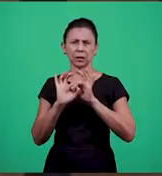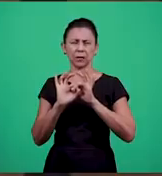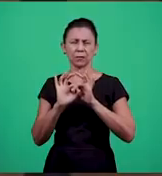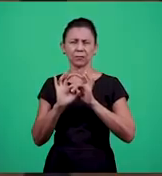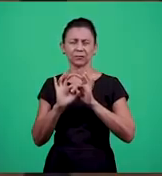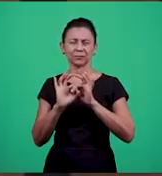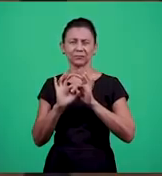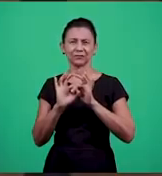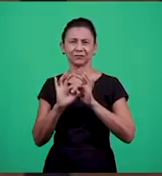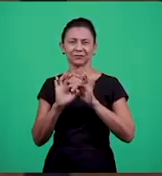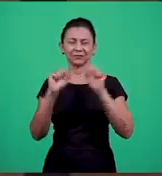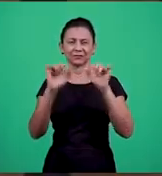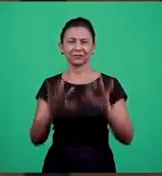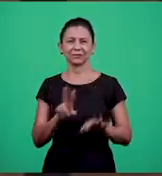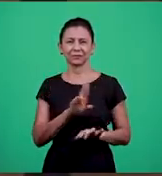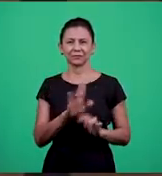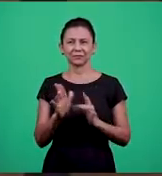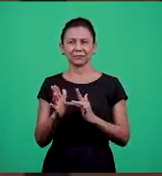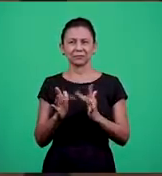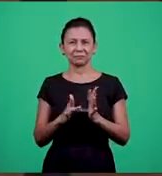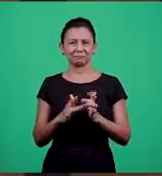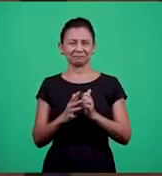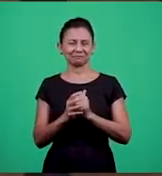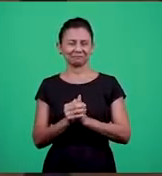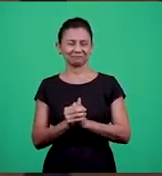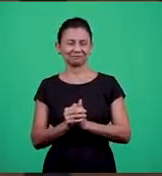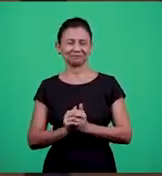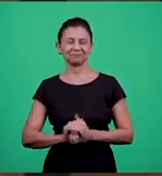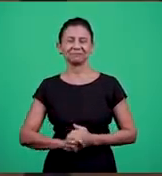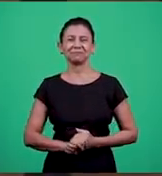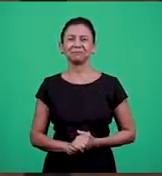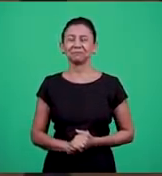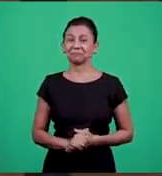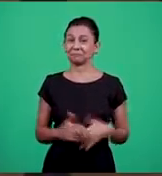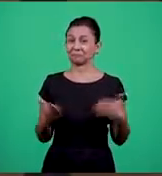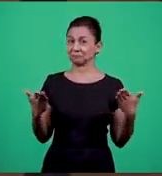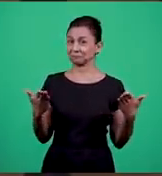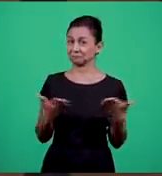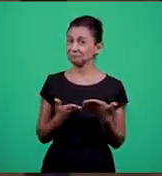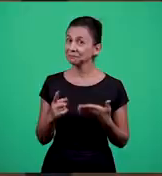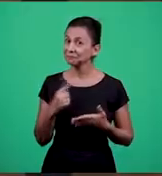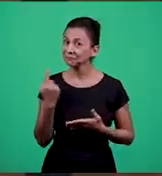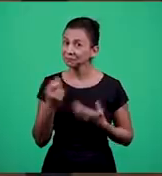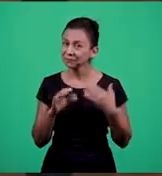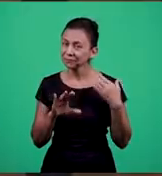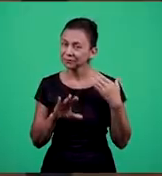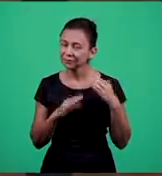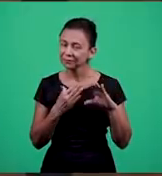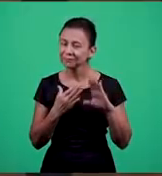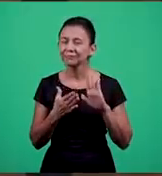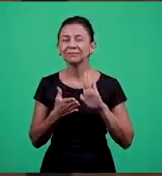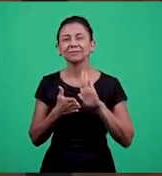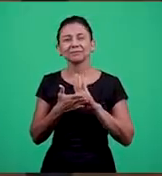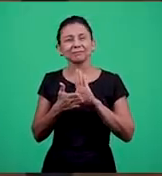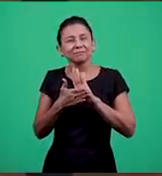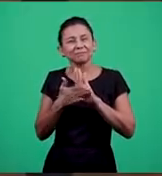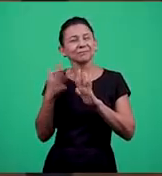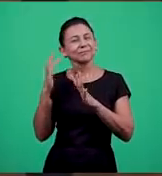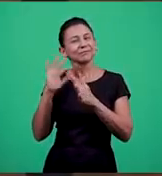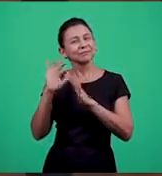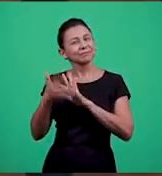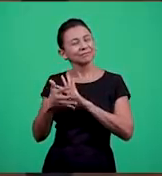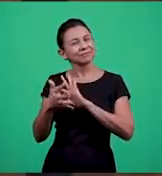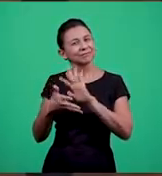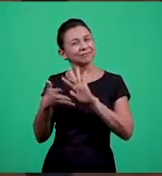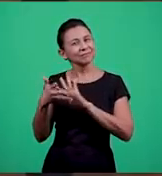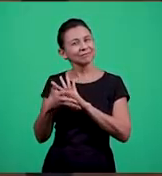comunhão. Abençoa-nos, em nome de Jesus. Amém. Agora nós vamos cantar um louvor